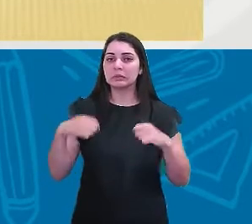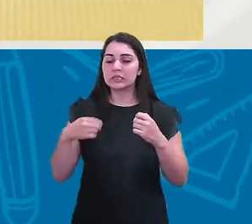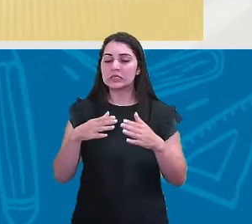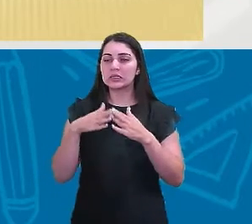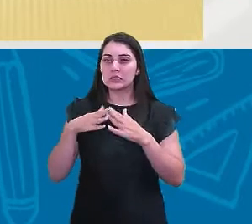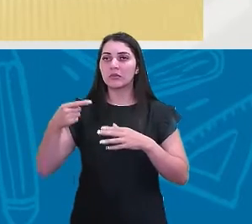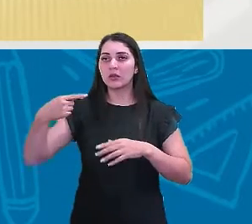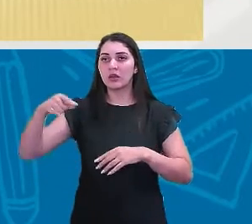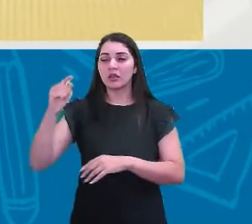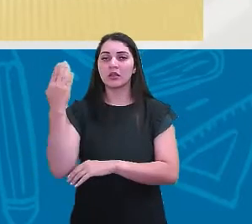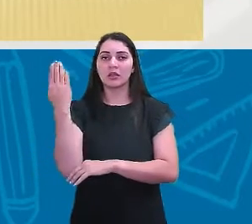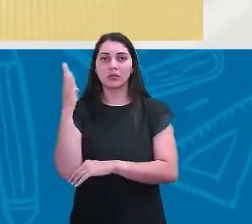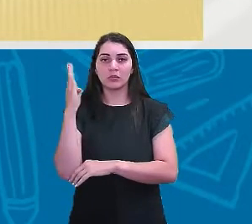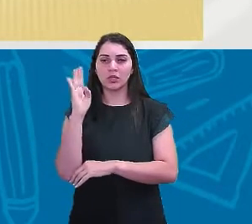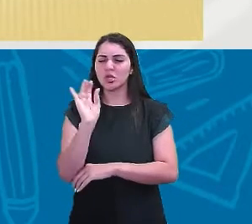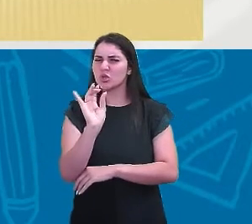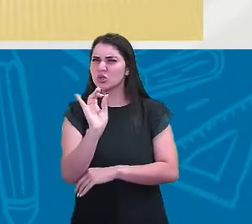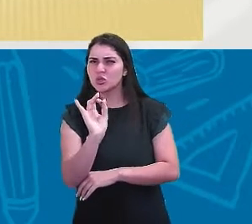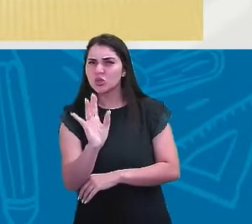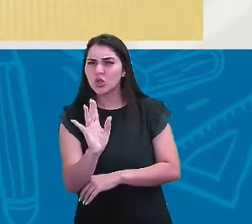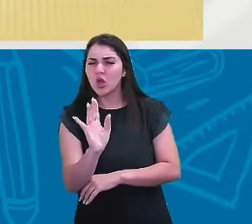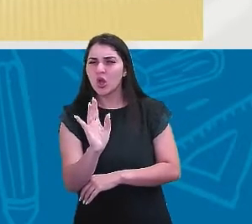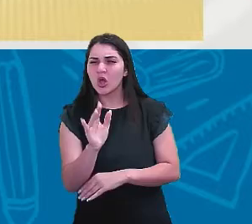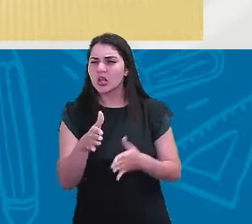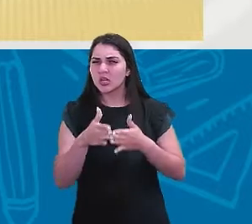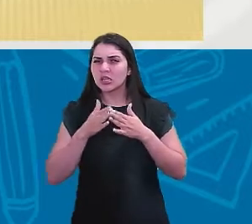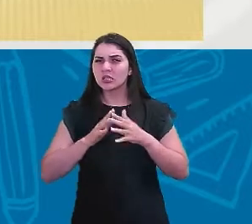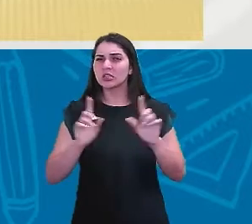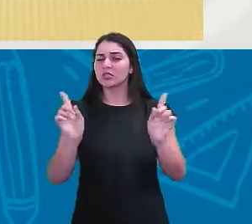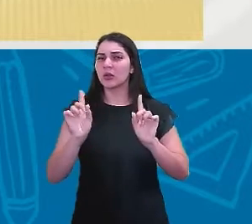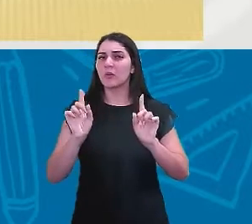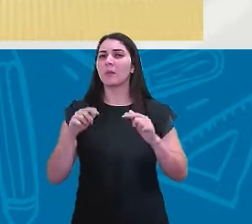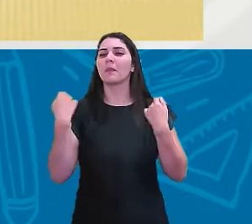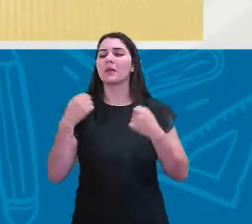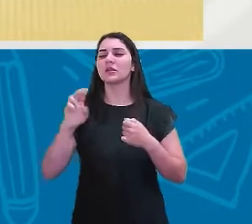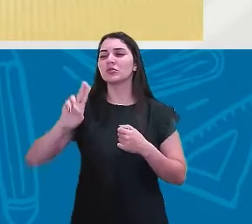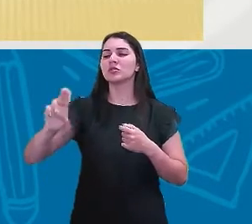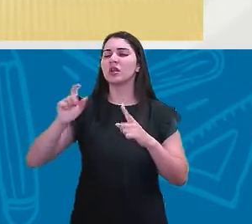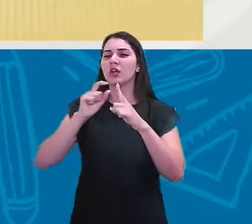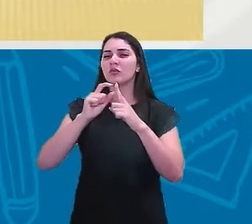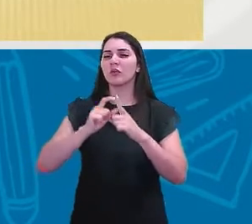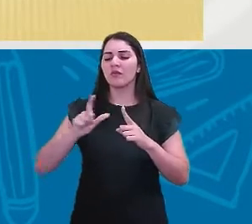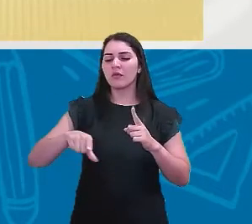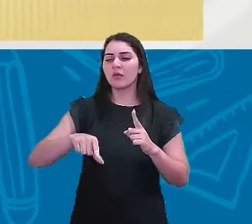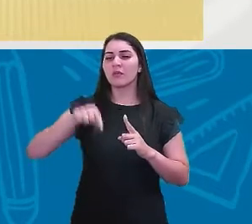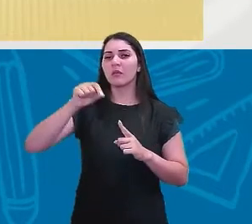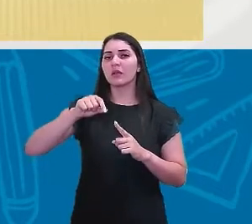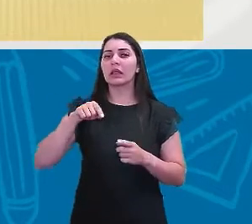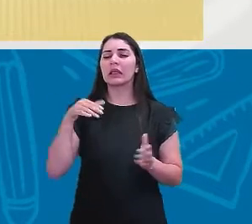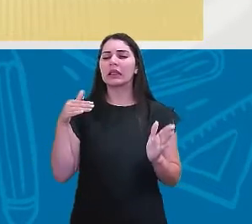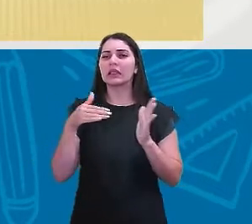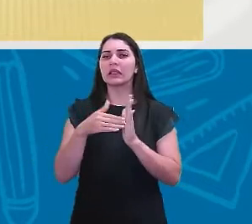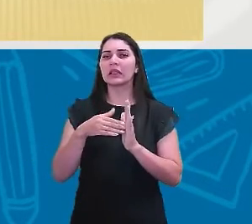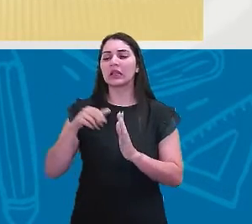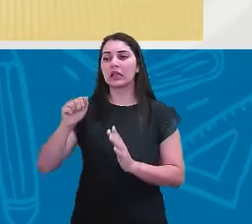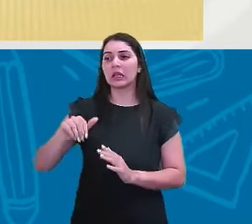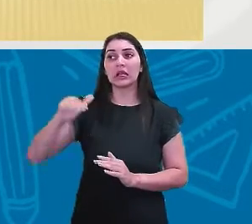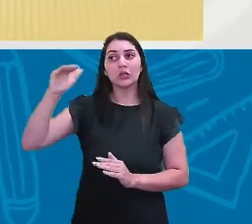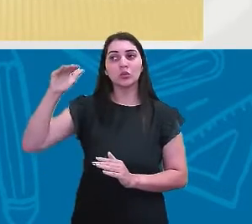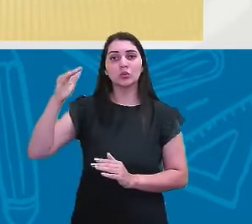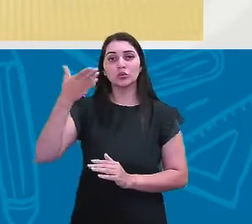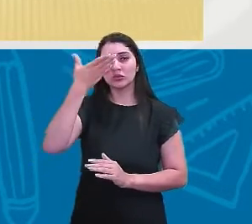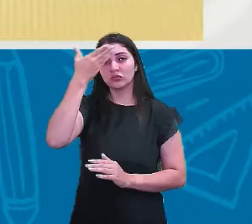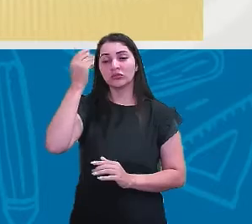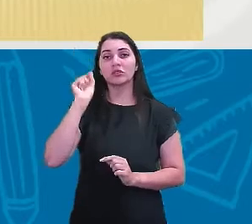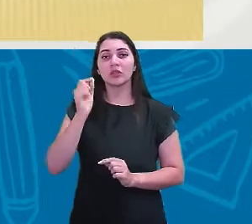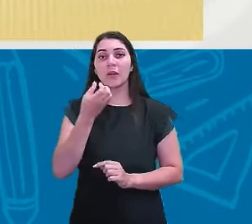banheiro, e não só licença, viu? Usar as palavrinhas mágicas que muita gente, até adulto, esquece. Boa tarde,